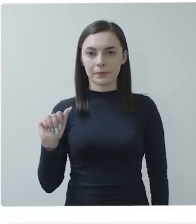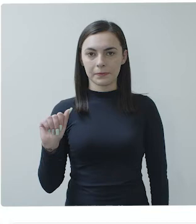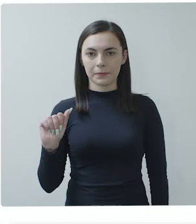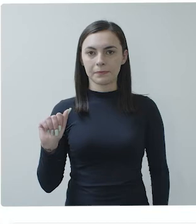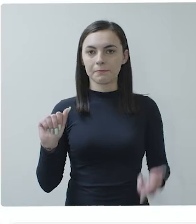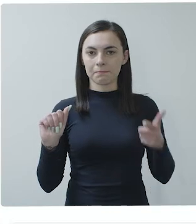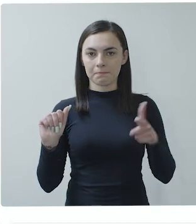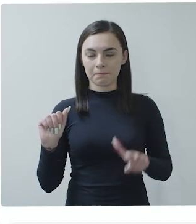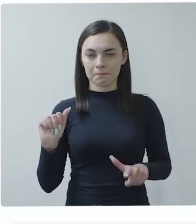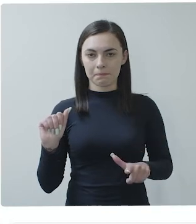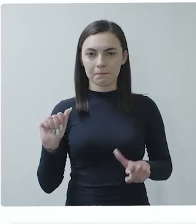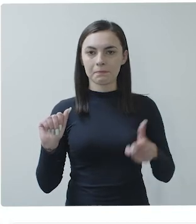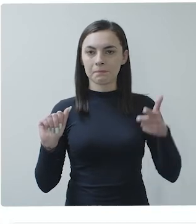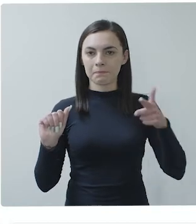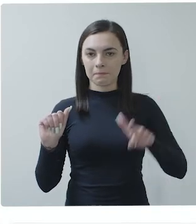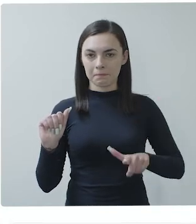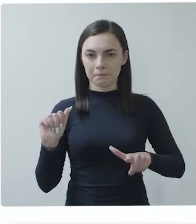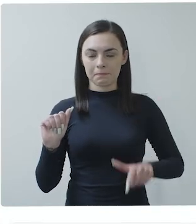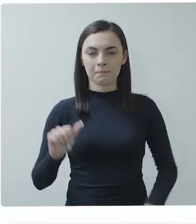A e A.